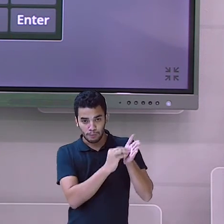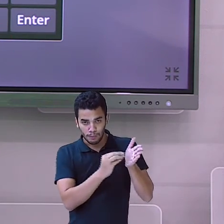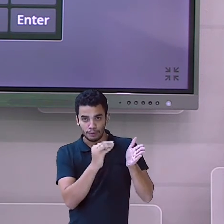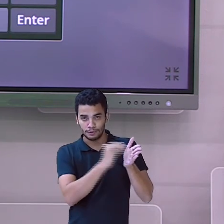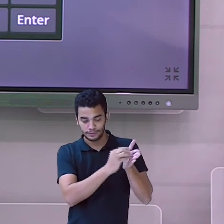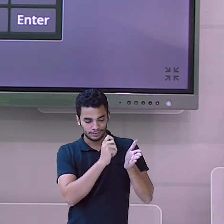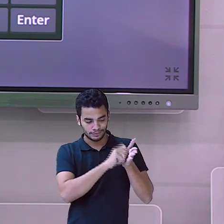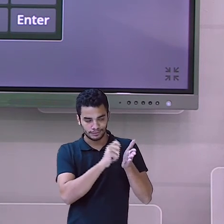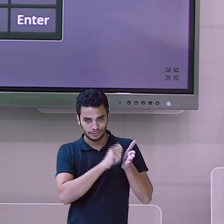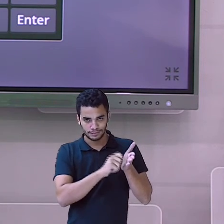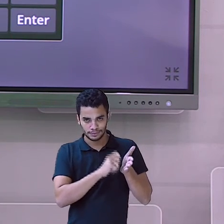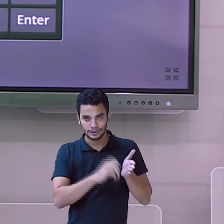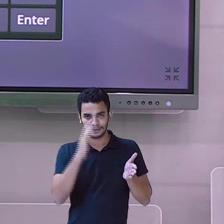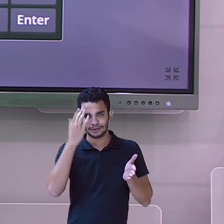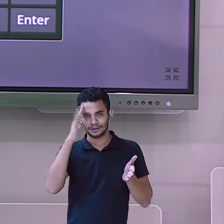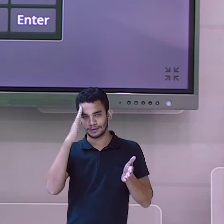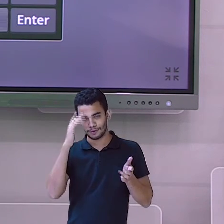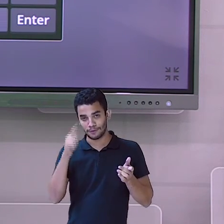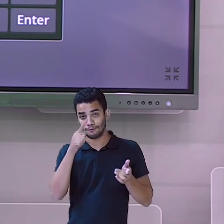espaço.